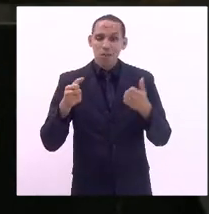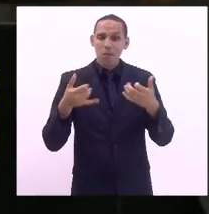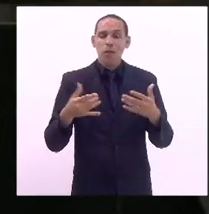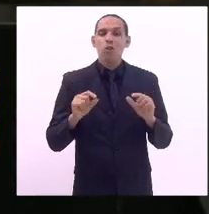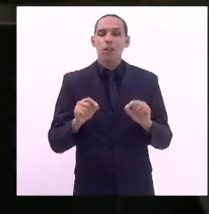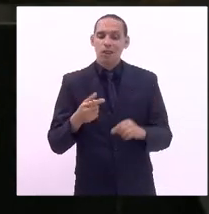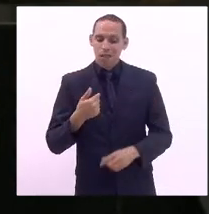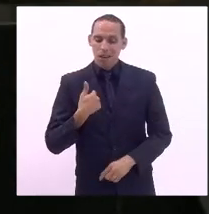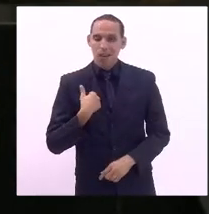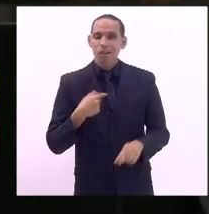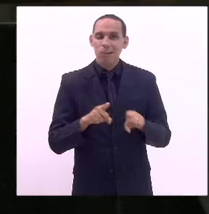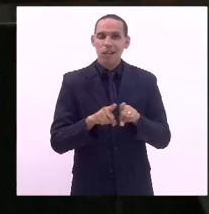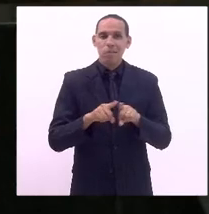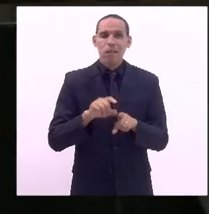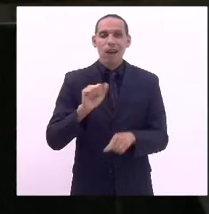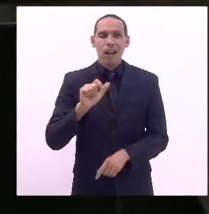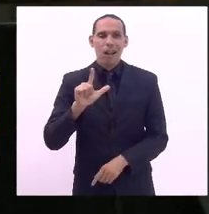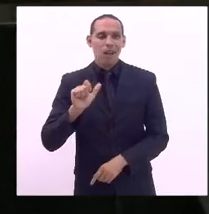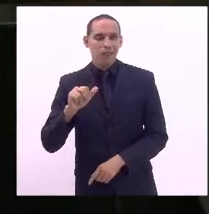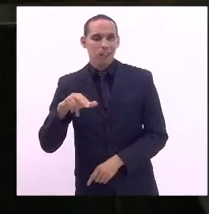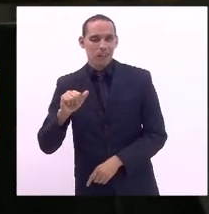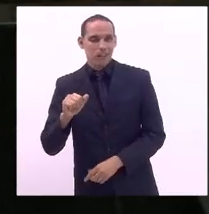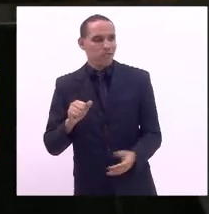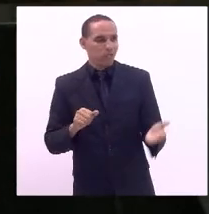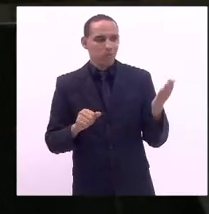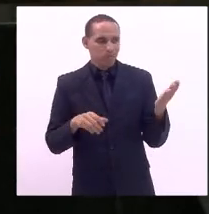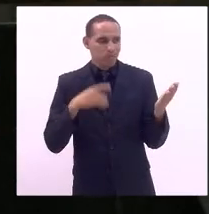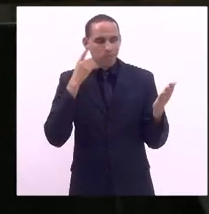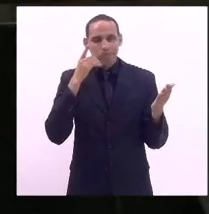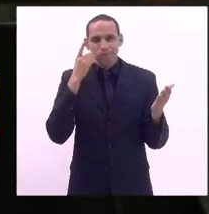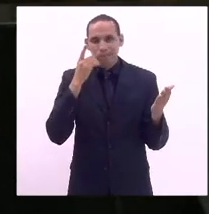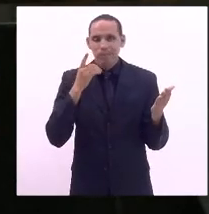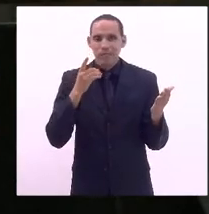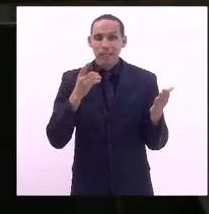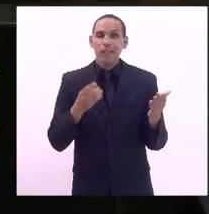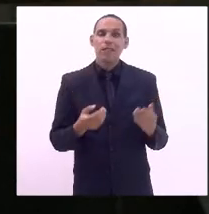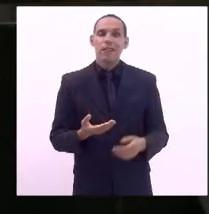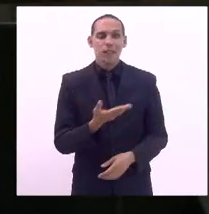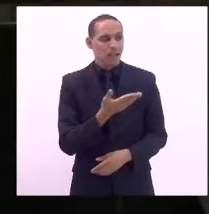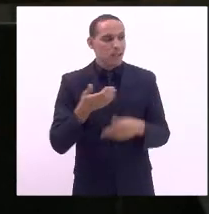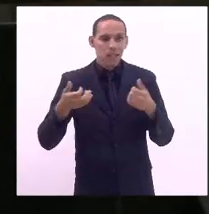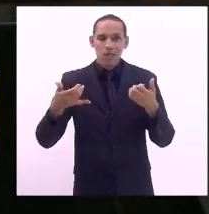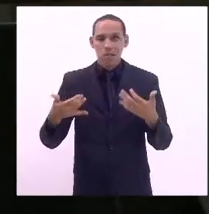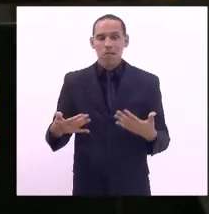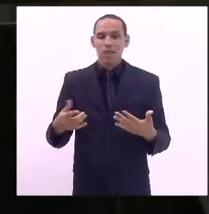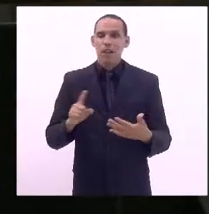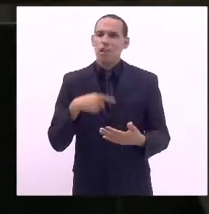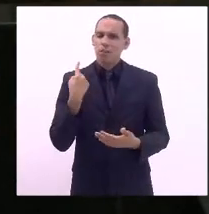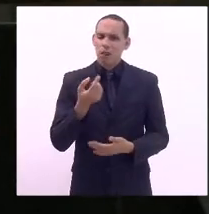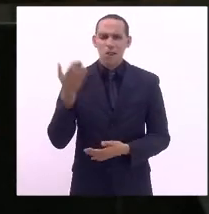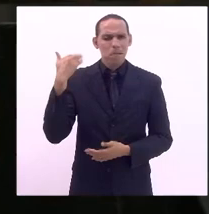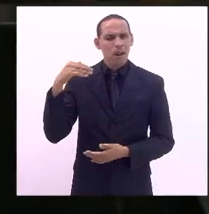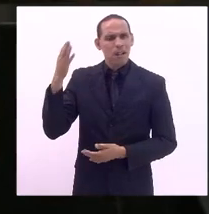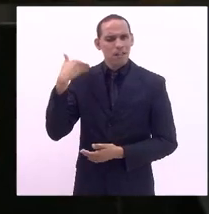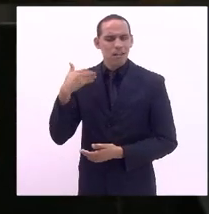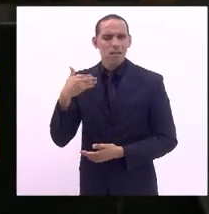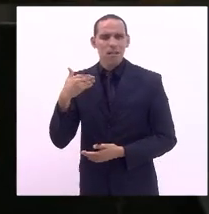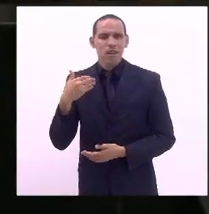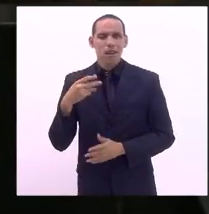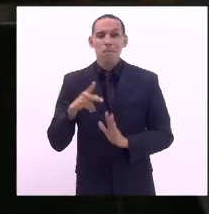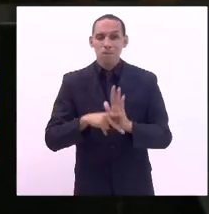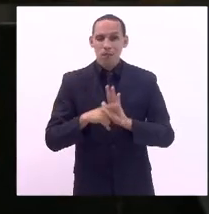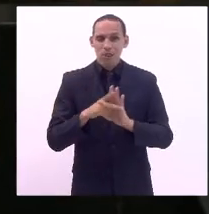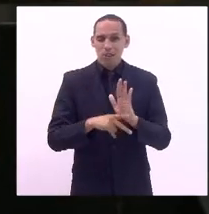eu, quanto a deputada Alana Passos, como ele mesmo disse, que anteriormente ao projeto